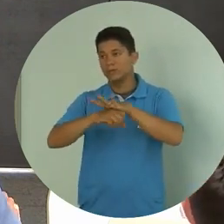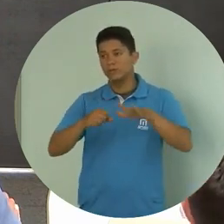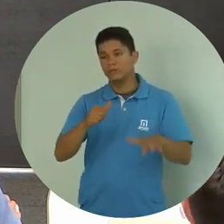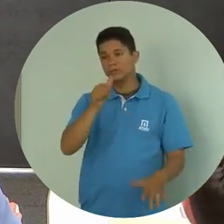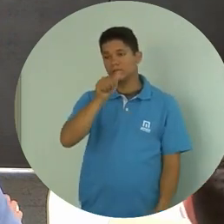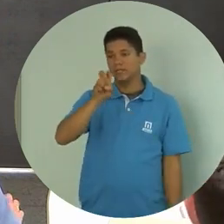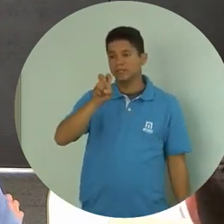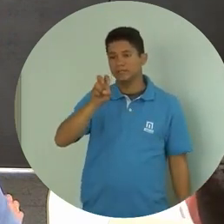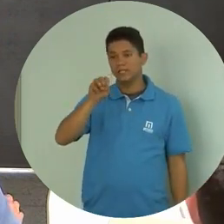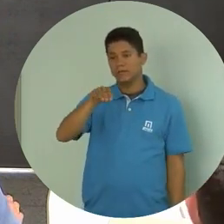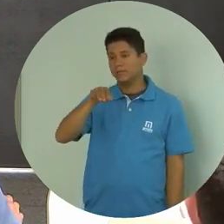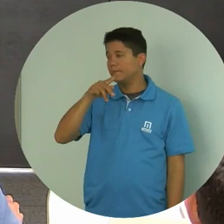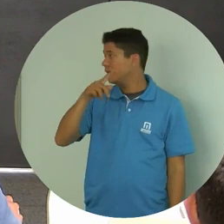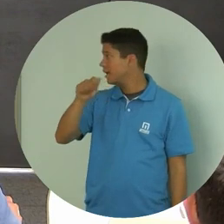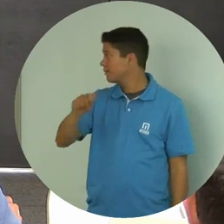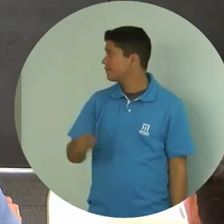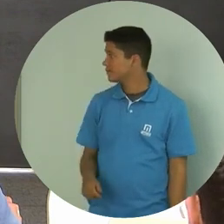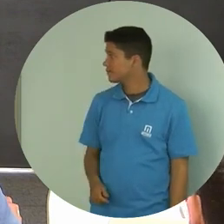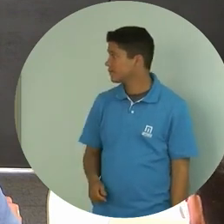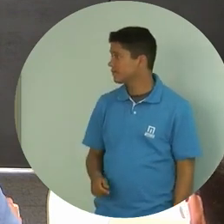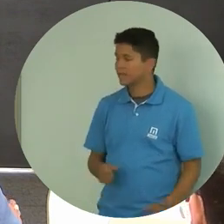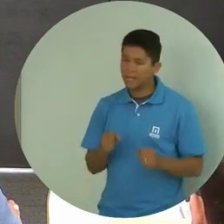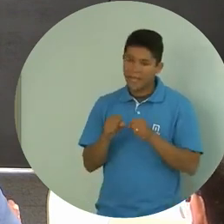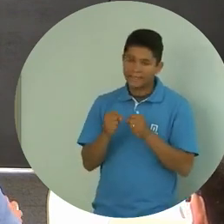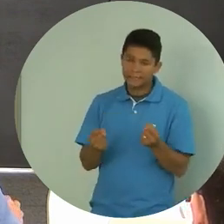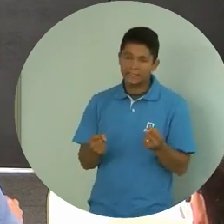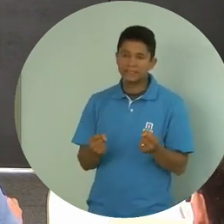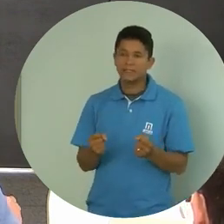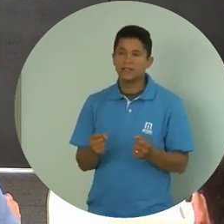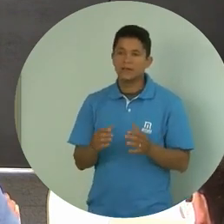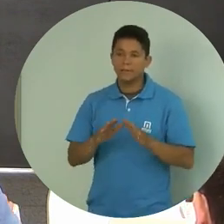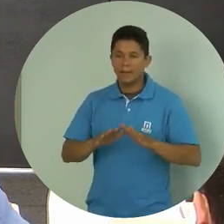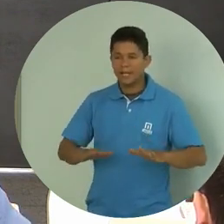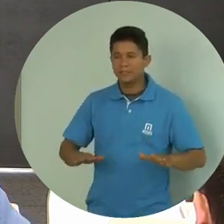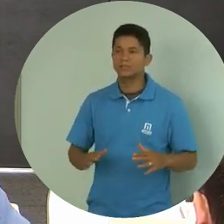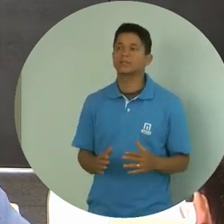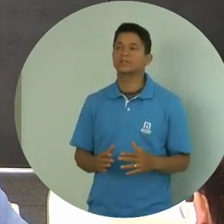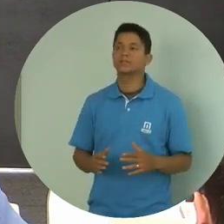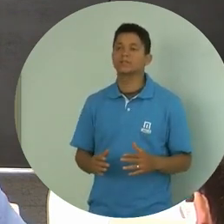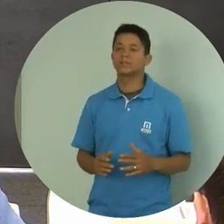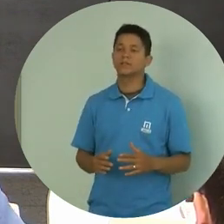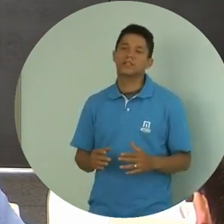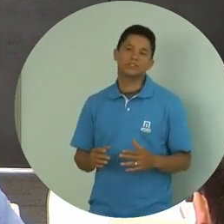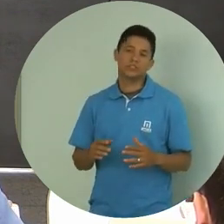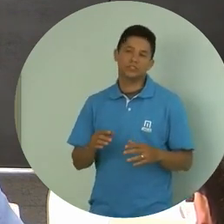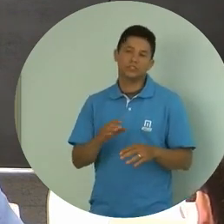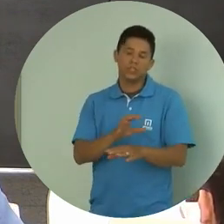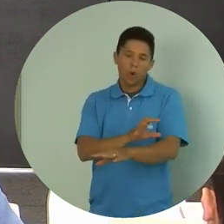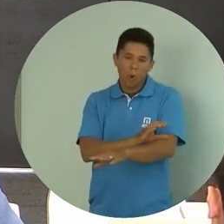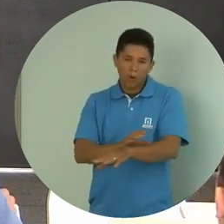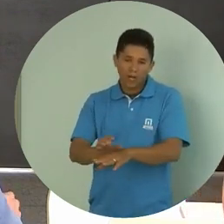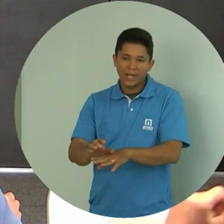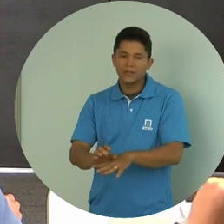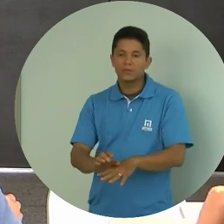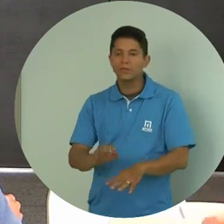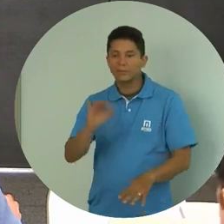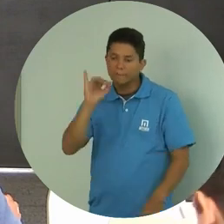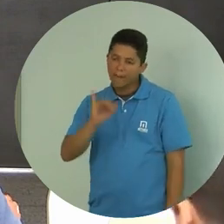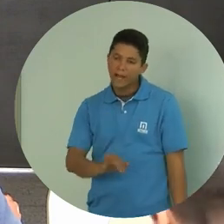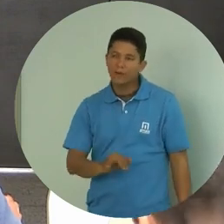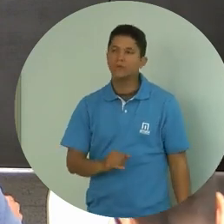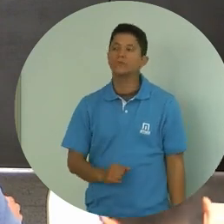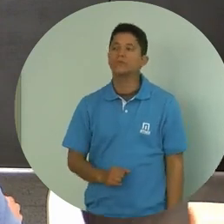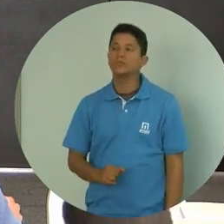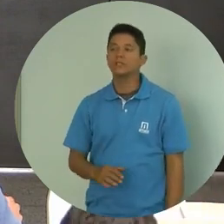isso? 15 MPa. Então, a resistência baixa de um concreto magro hoje, chamado magro, mas com um consumo, para